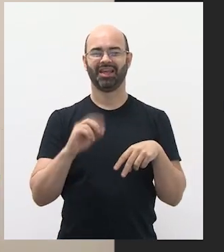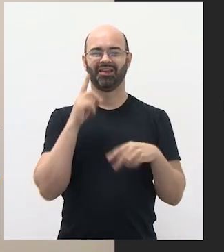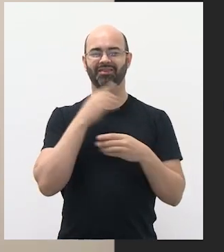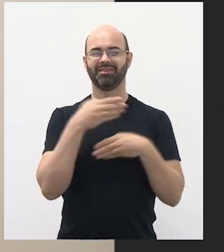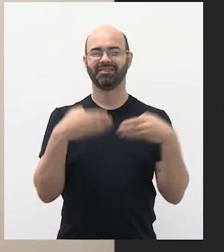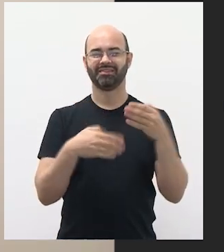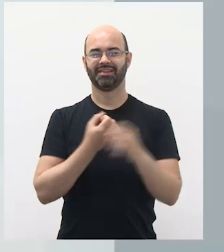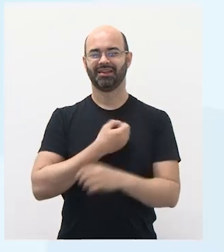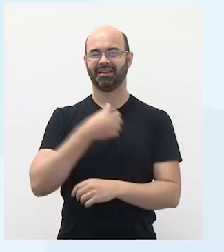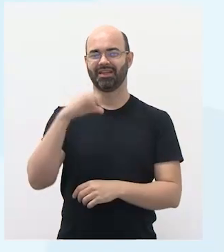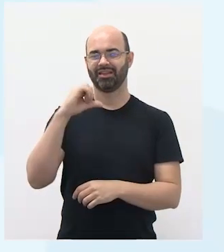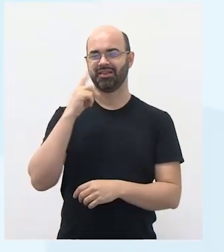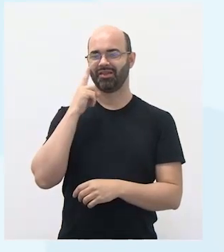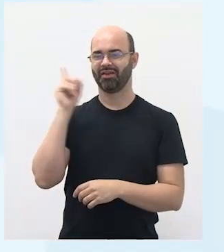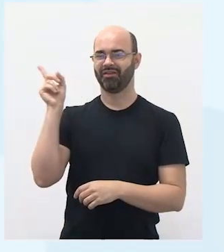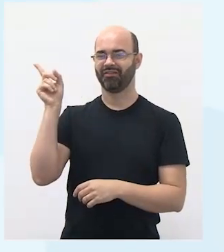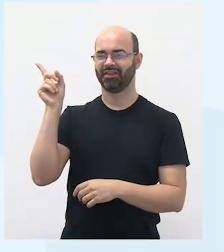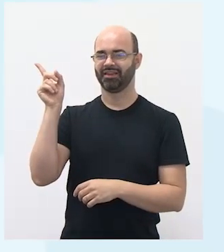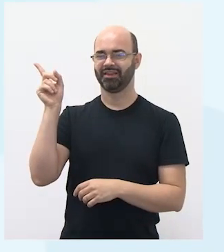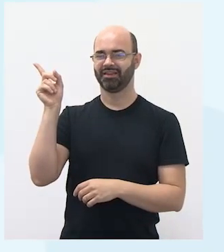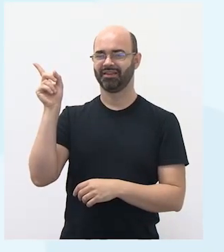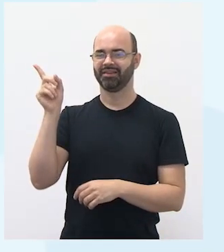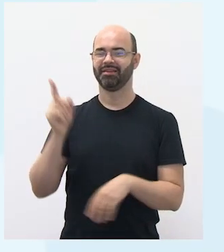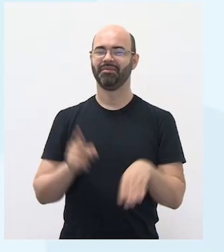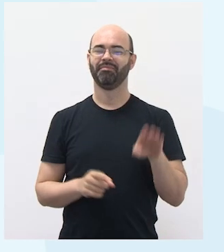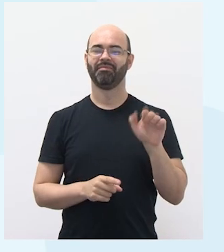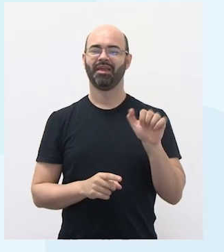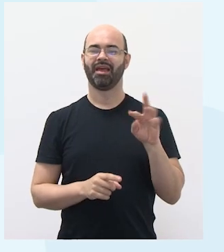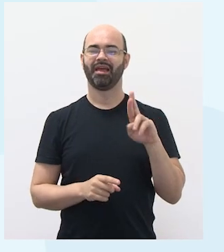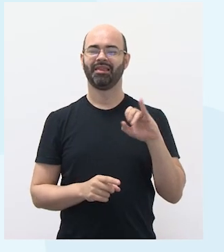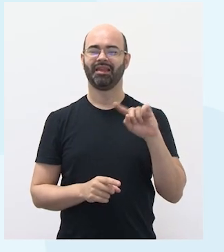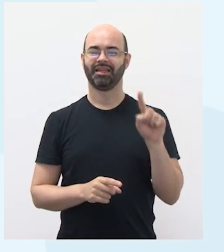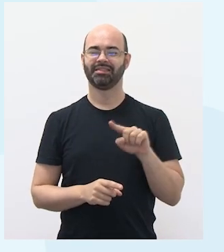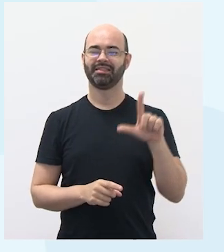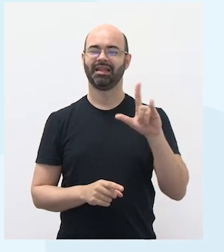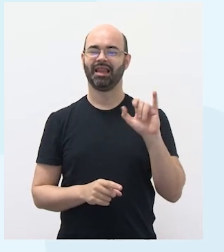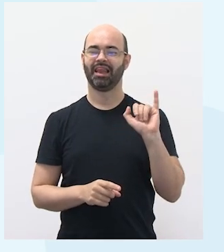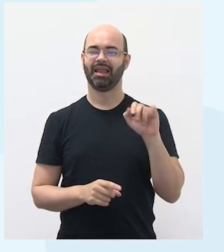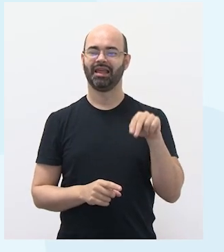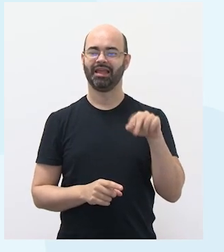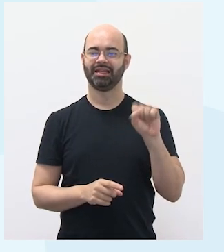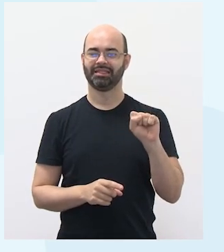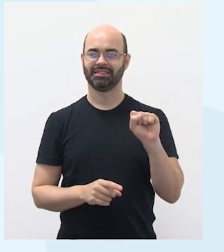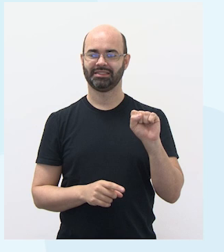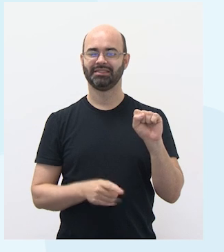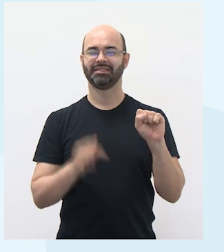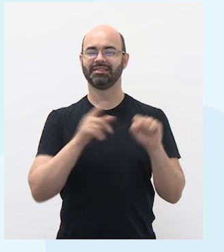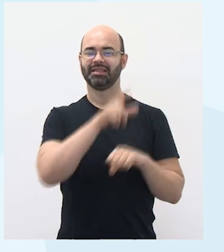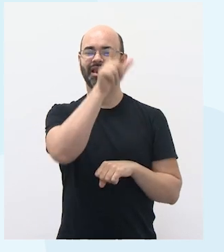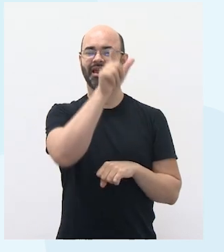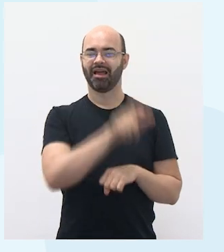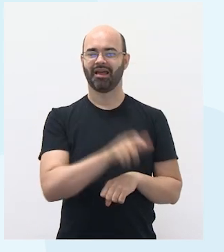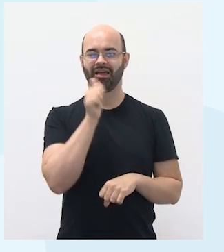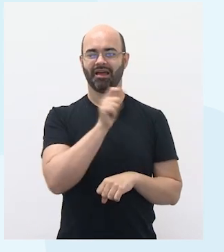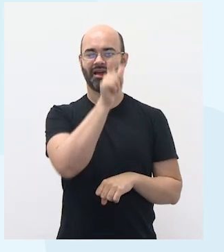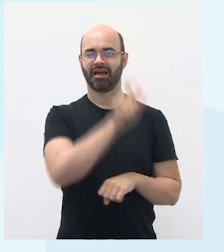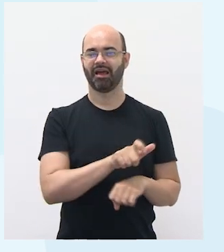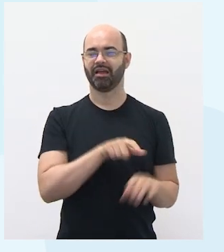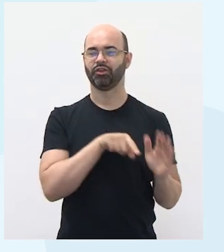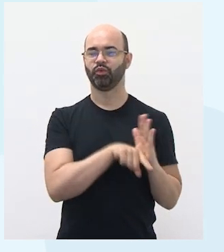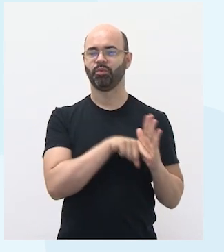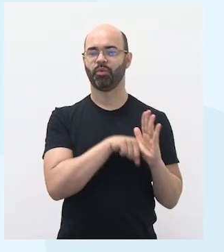uma definição da Beatriz Lins. Beatriz Lins é uma antropóloga que participou do escritório de